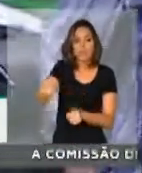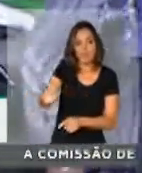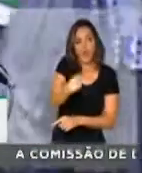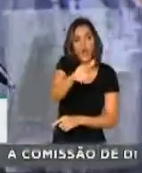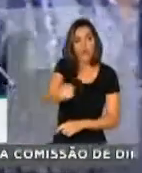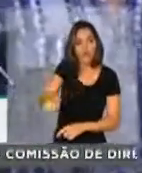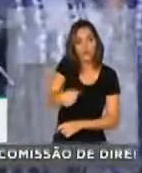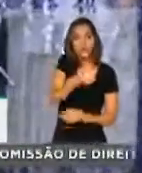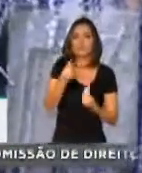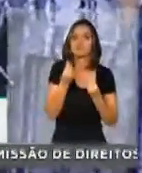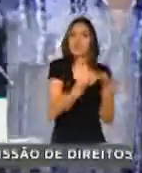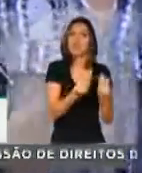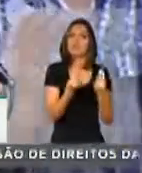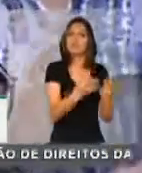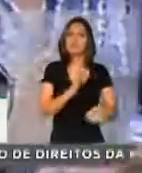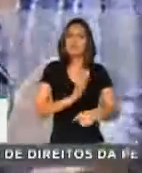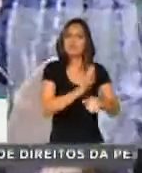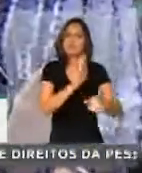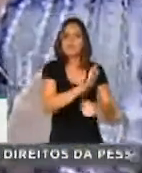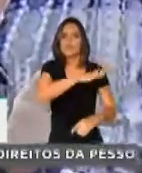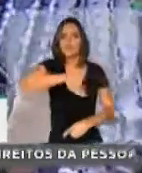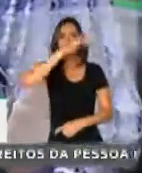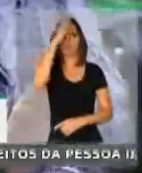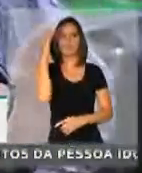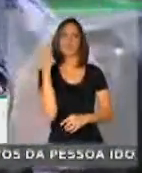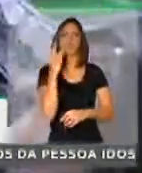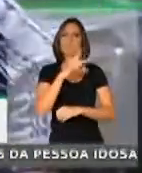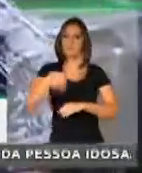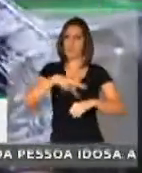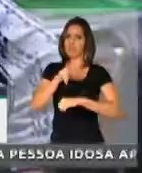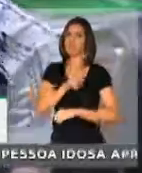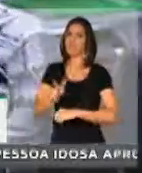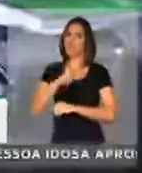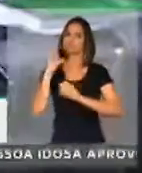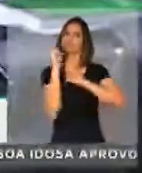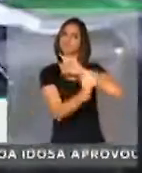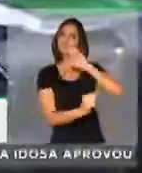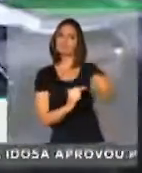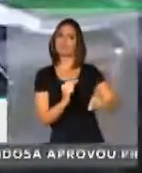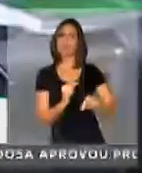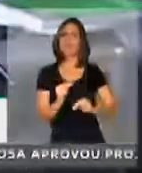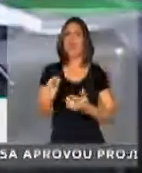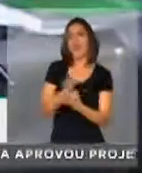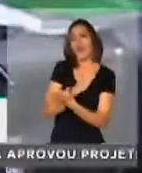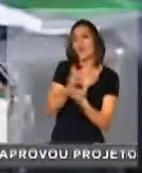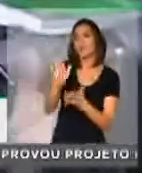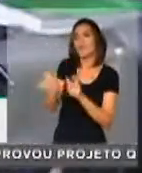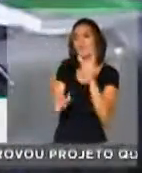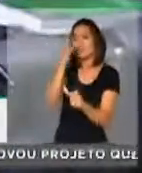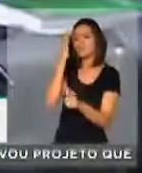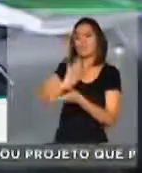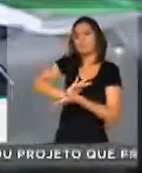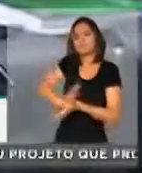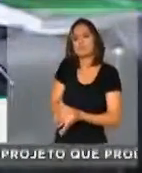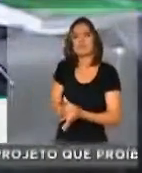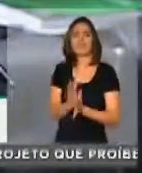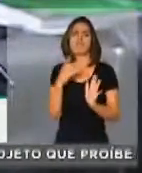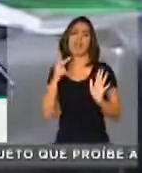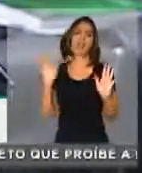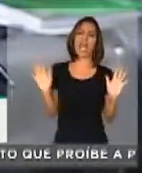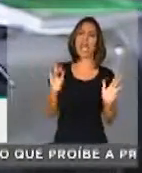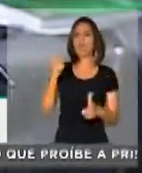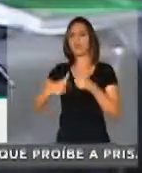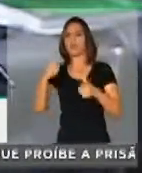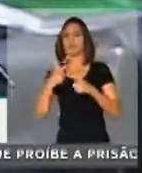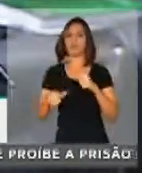fazendo a esses venezuelanos que parte da sociedade vê até de uma certa forma com preconceito, entendendo que não é um problema